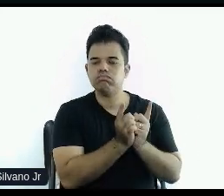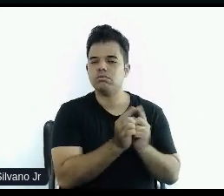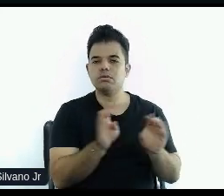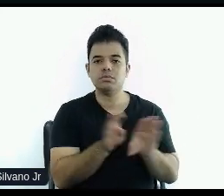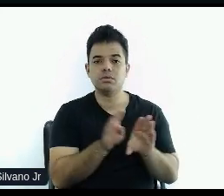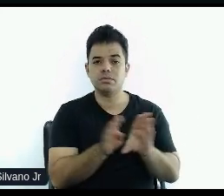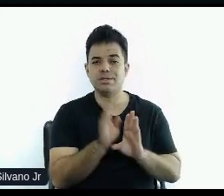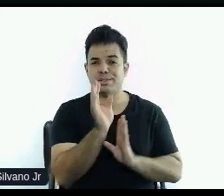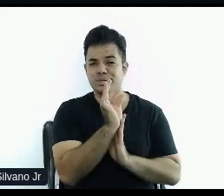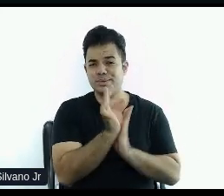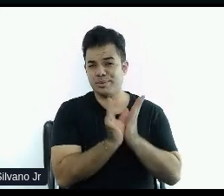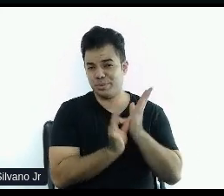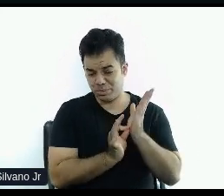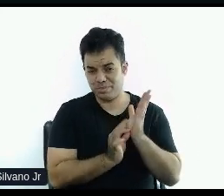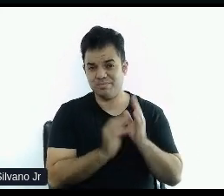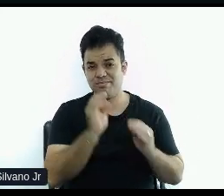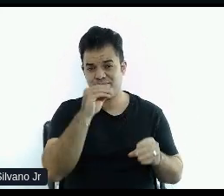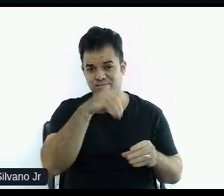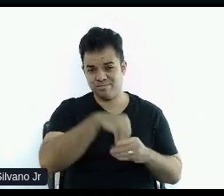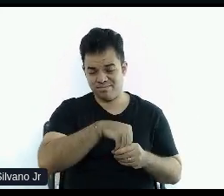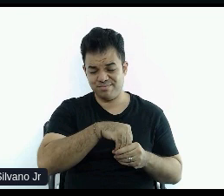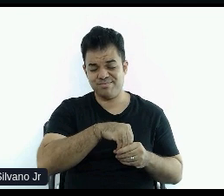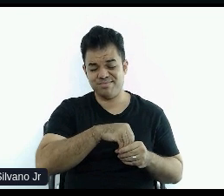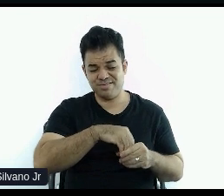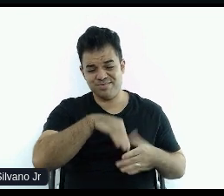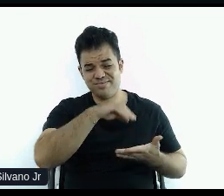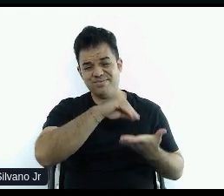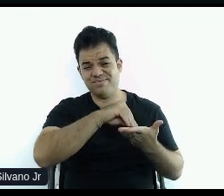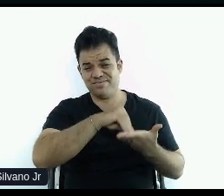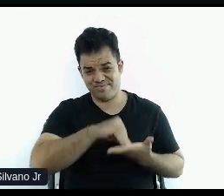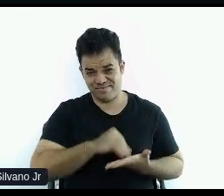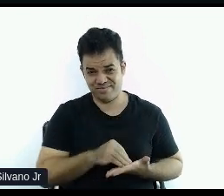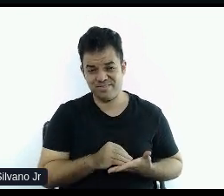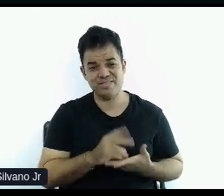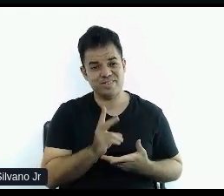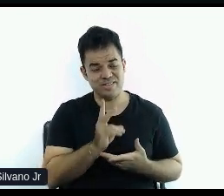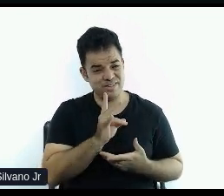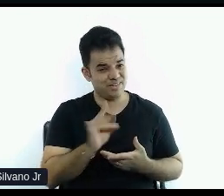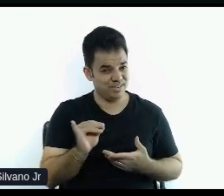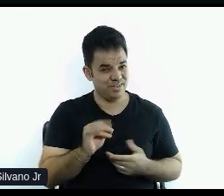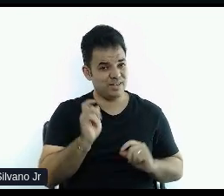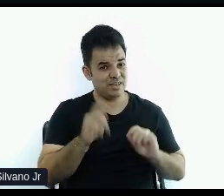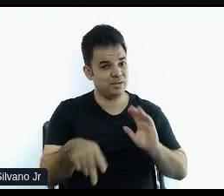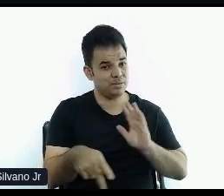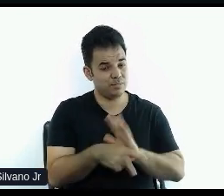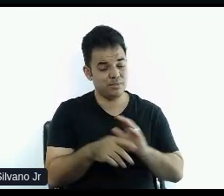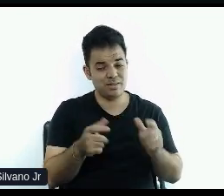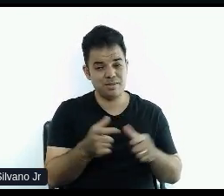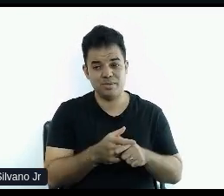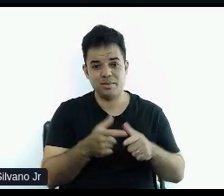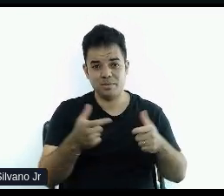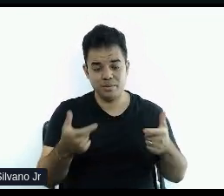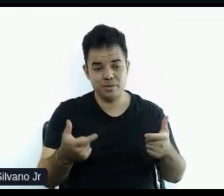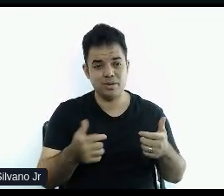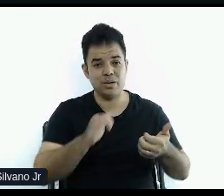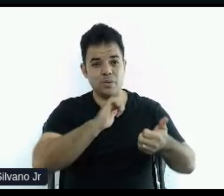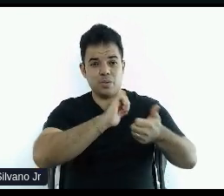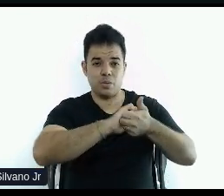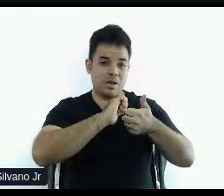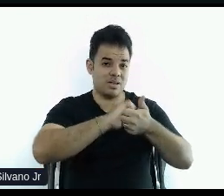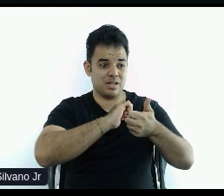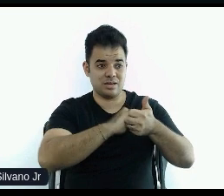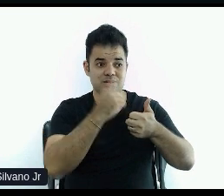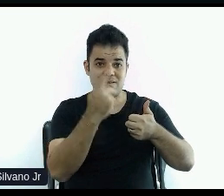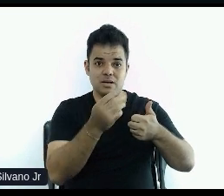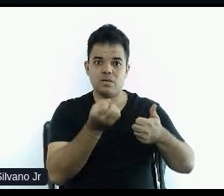já não está entregando uma aplicação que ela vai ser, na sua maioria, com uma qualidade muito boa. A